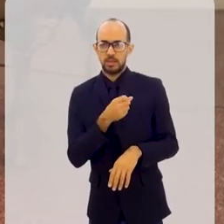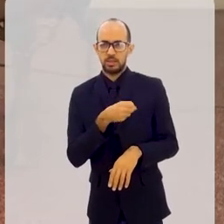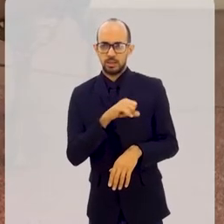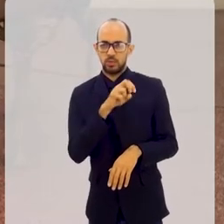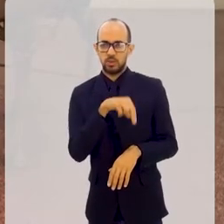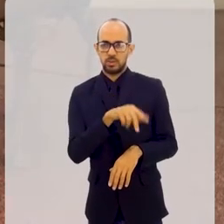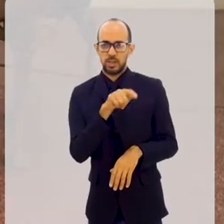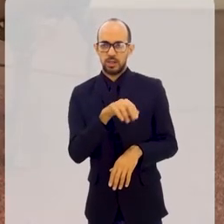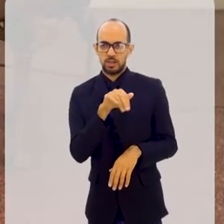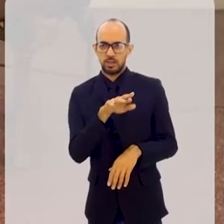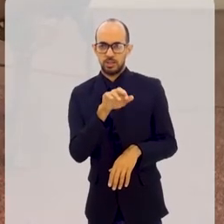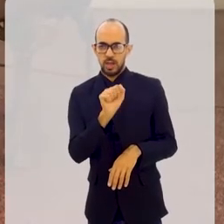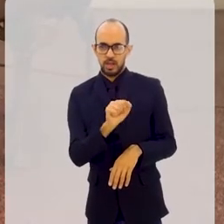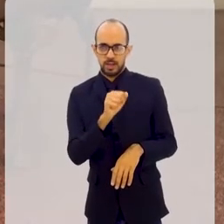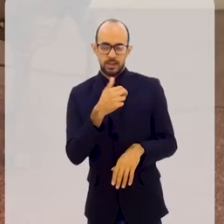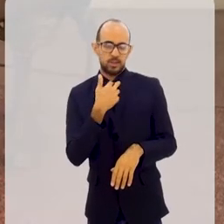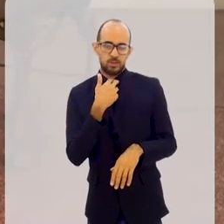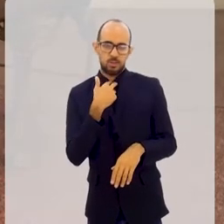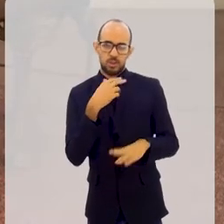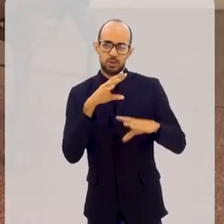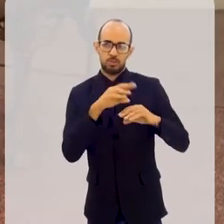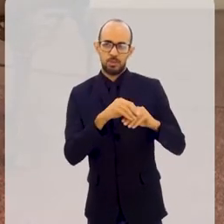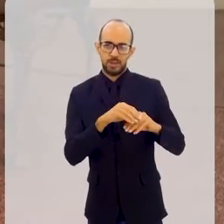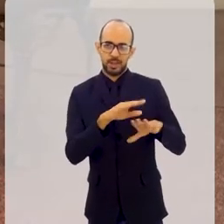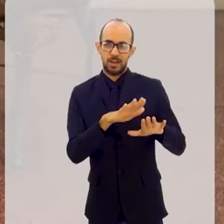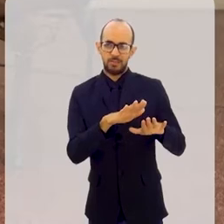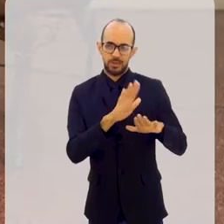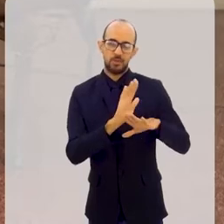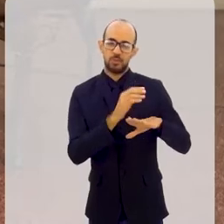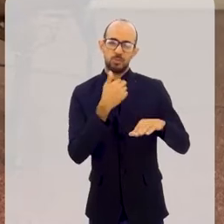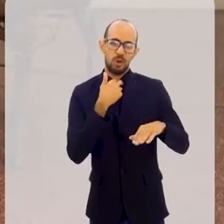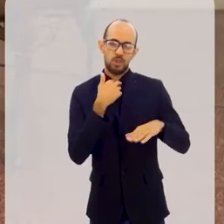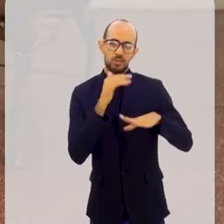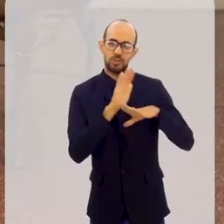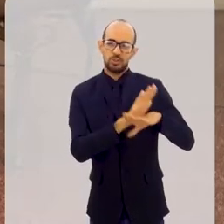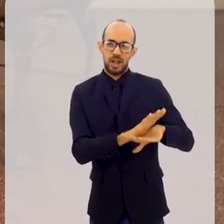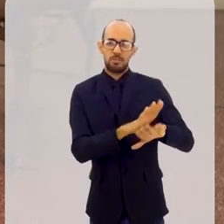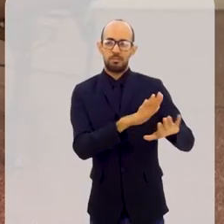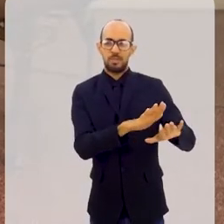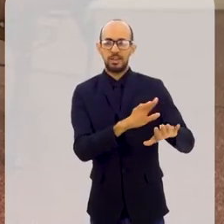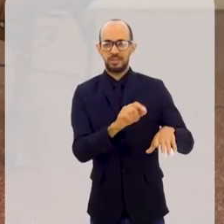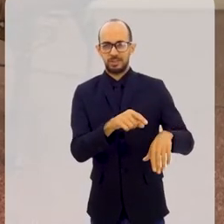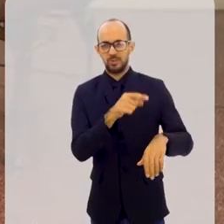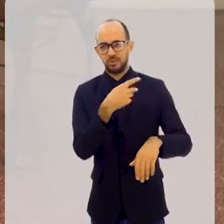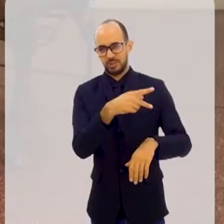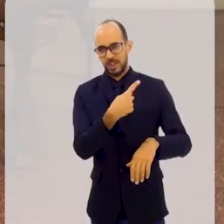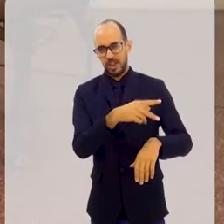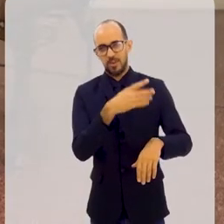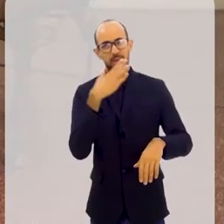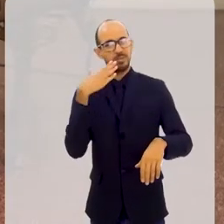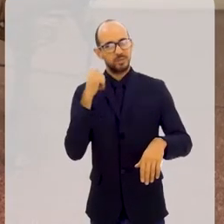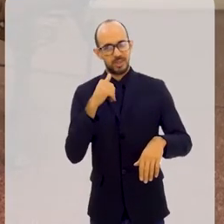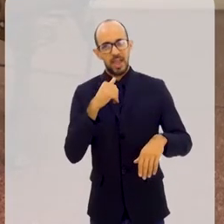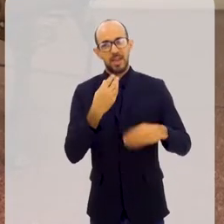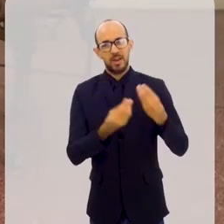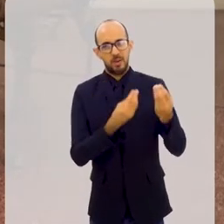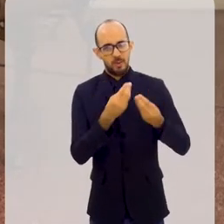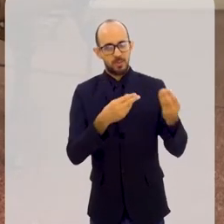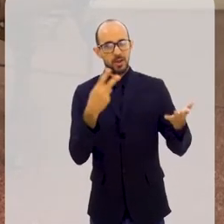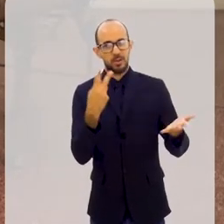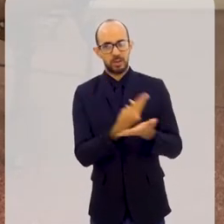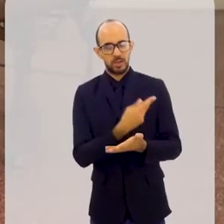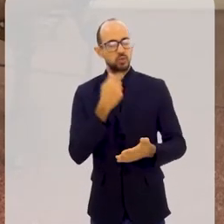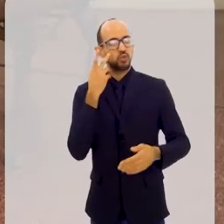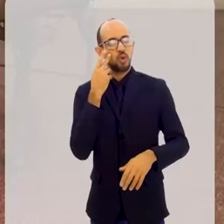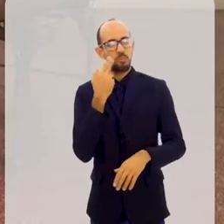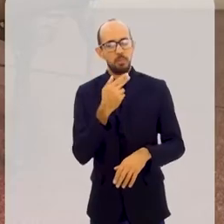eu não vou dizer que eu vou contribuir né Porque só Deus sabe quem vai primeiro mas a gente já sabe como vai ser